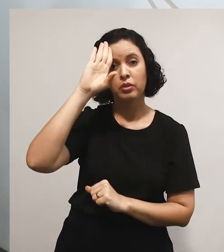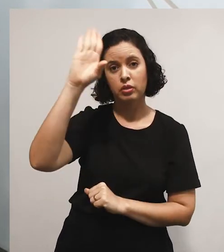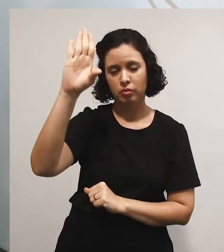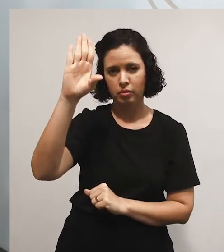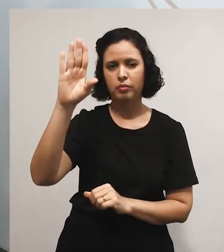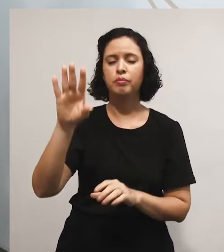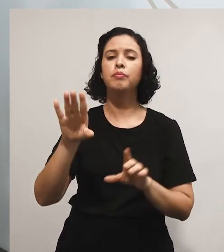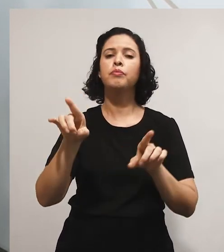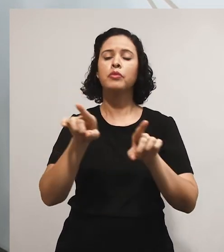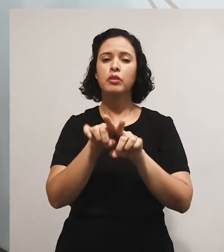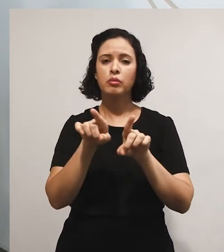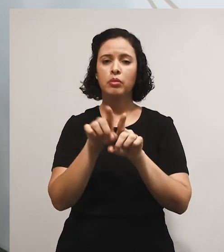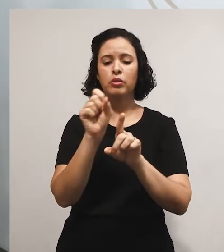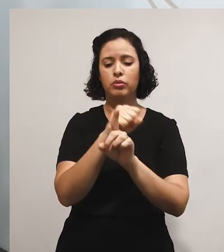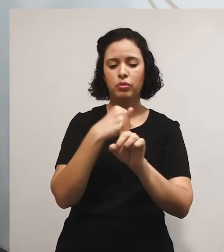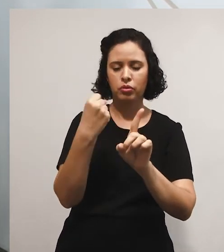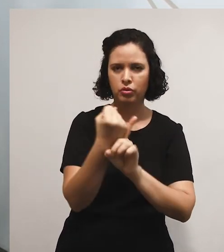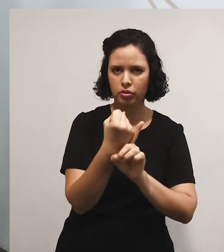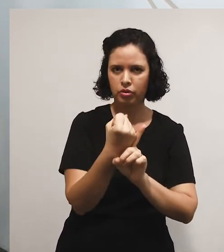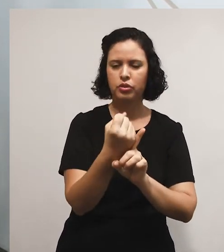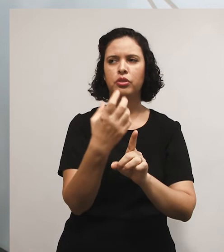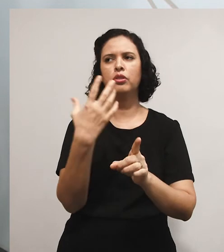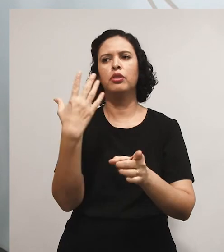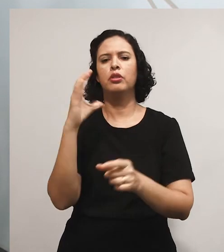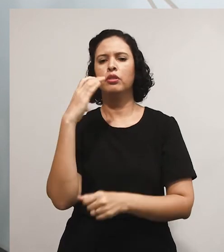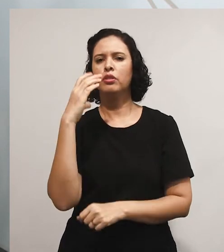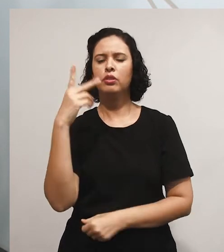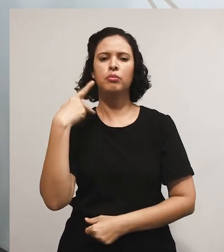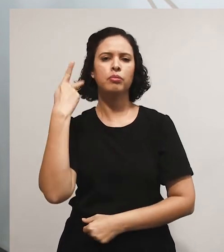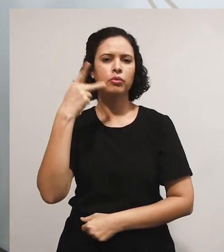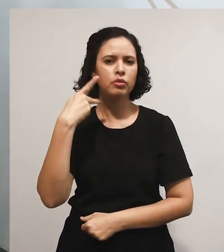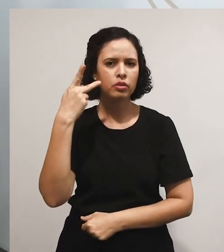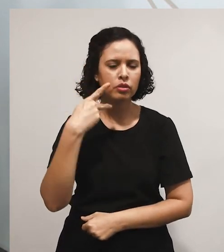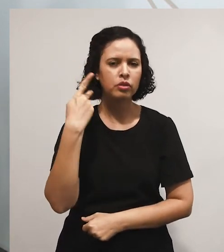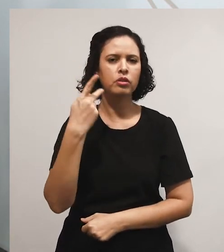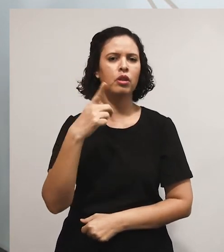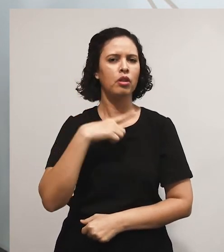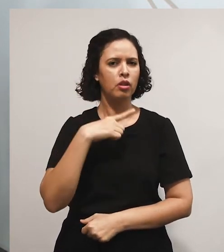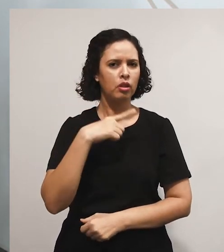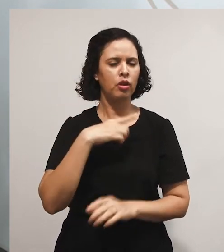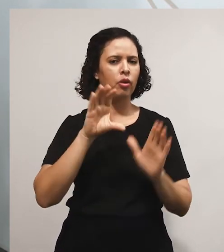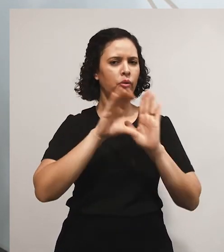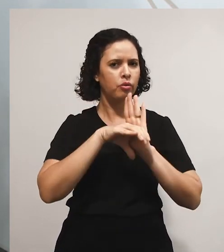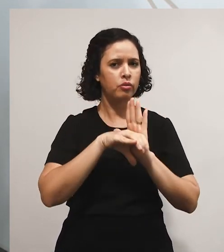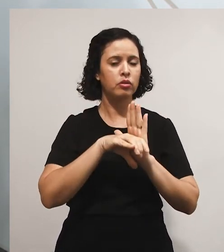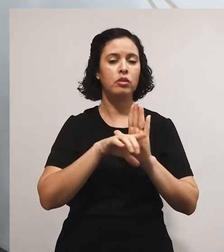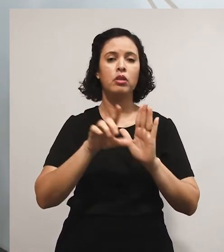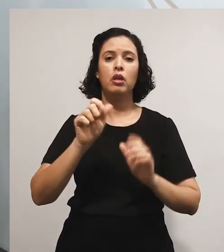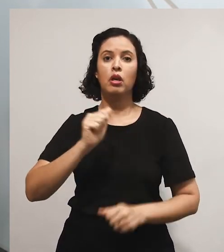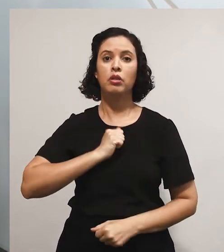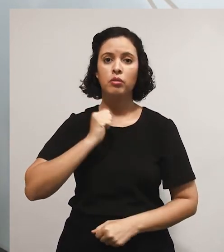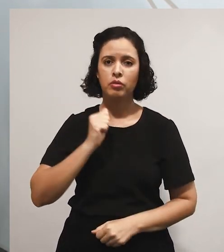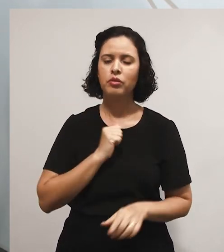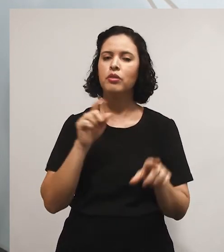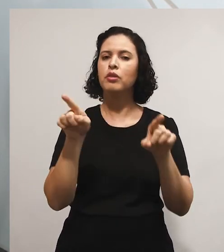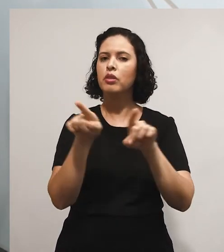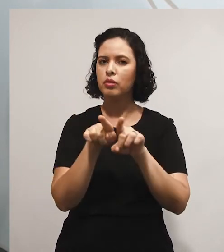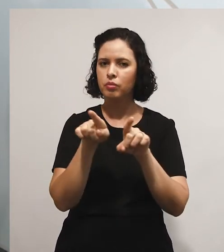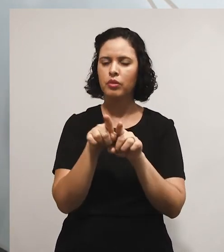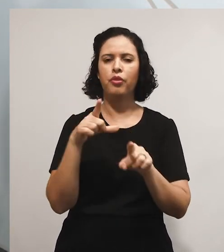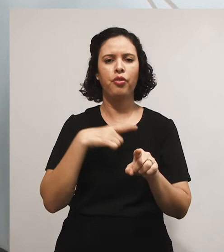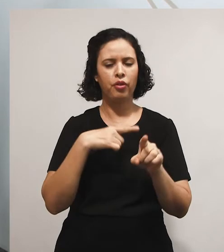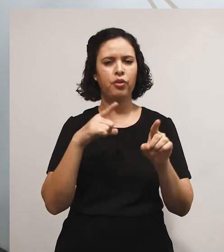sociologia tem suas categorias, a ciência política tem também as suas categorias e conceitos. A antropologia não é diferente.